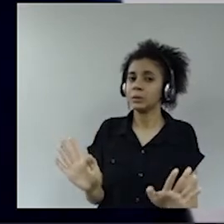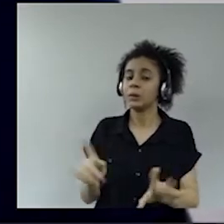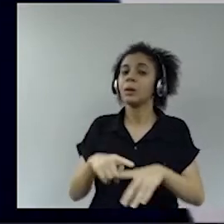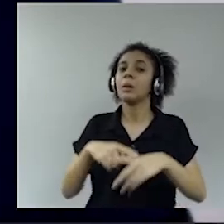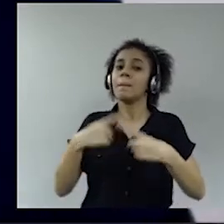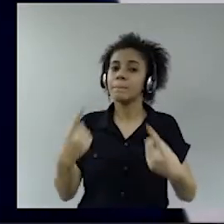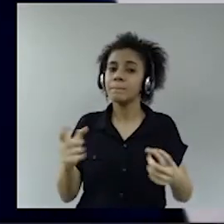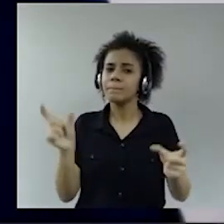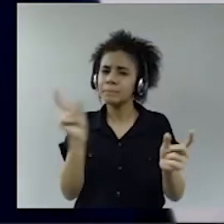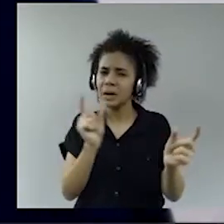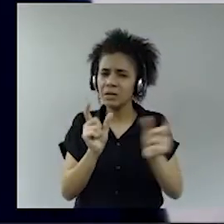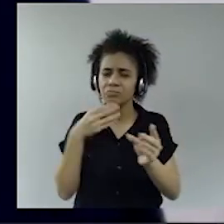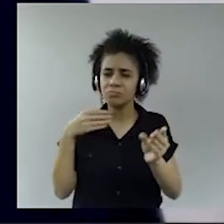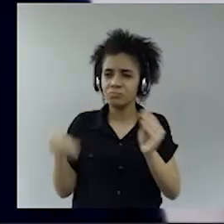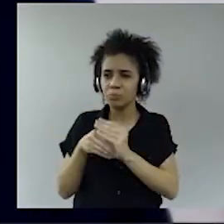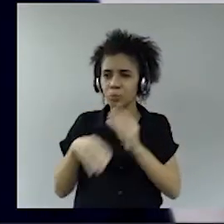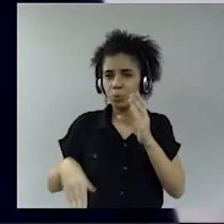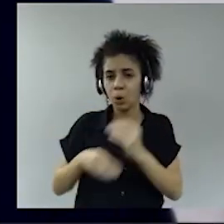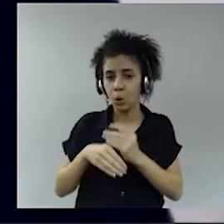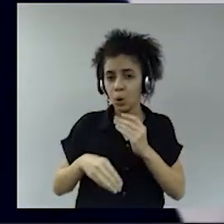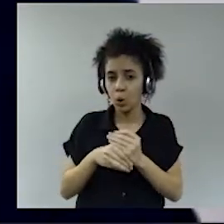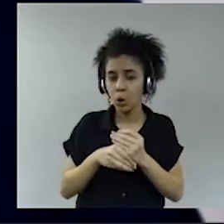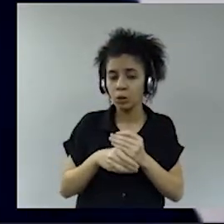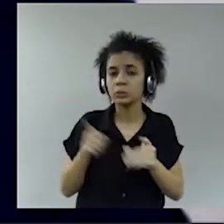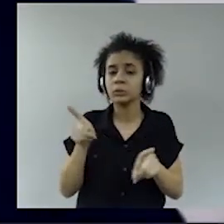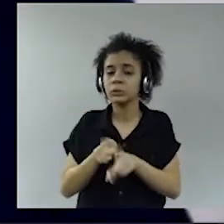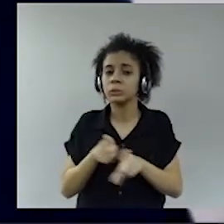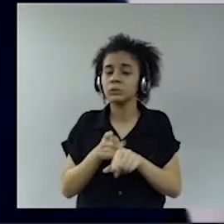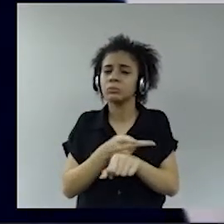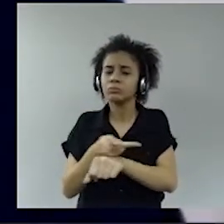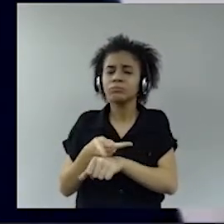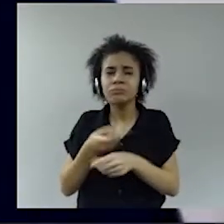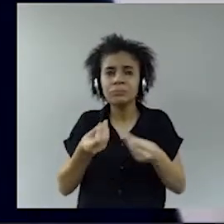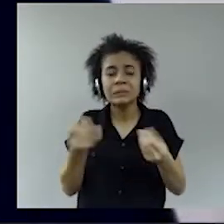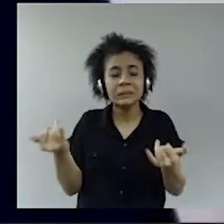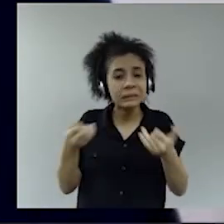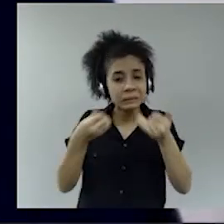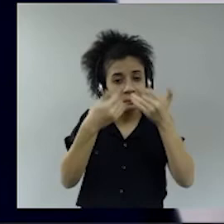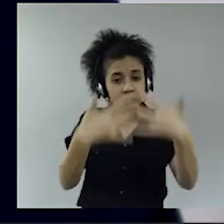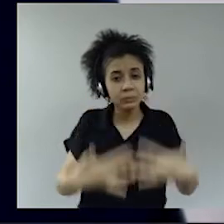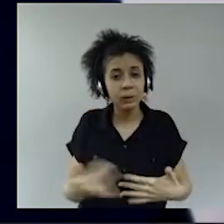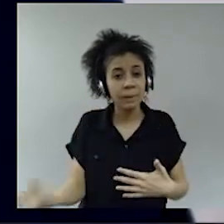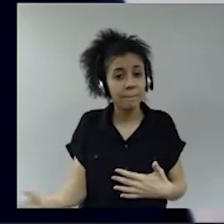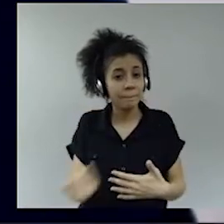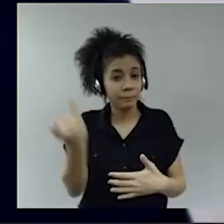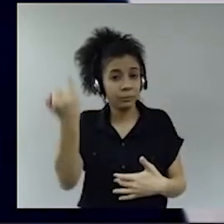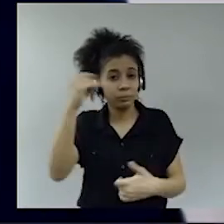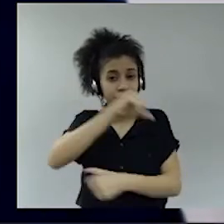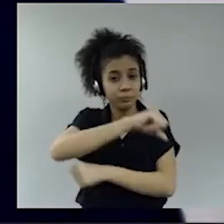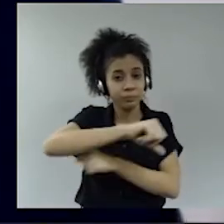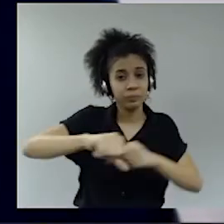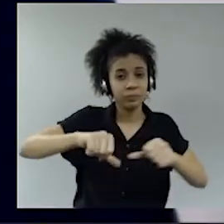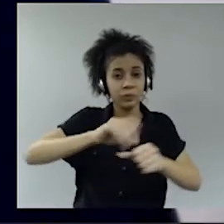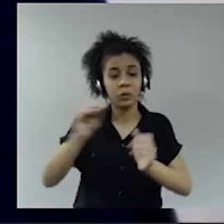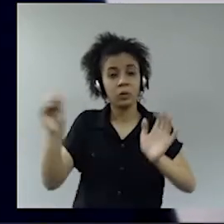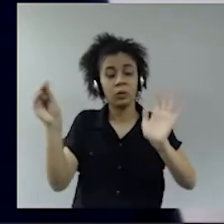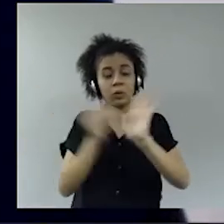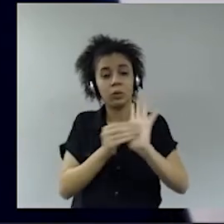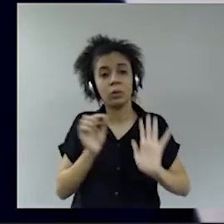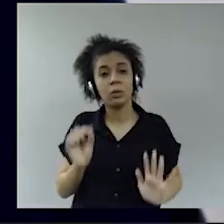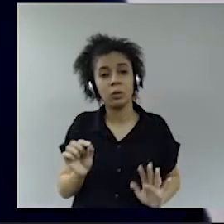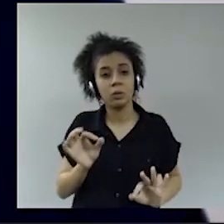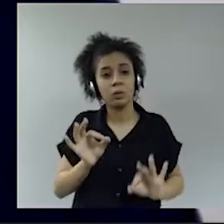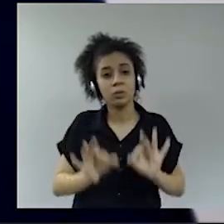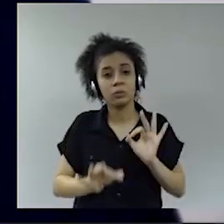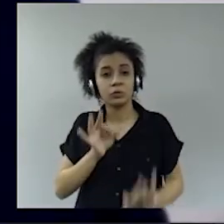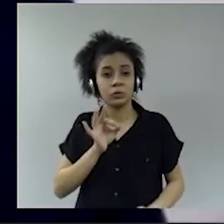estas breves considerações, buscando demonstrar a importância das modificações que foram implementadas no